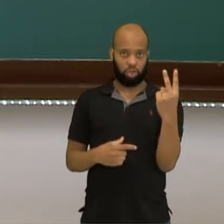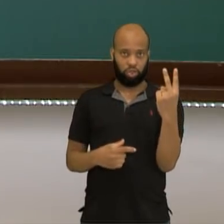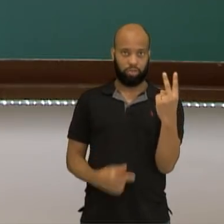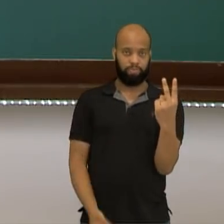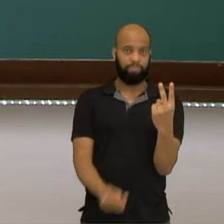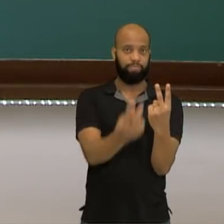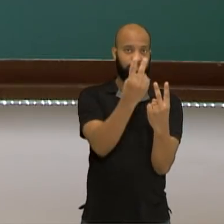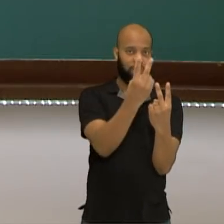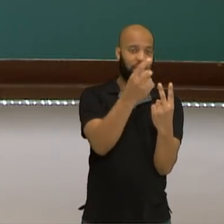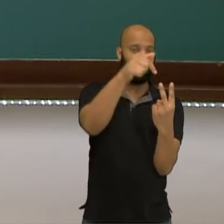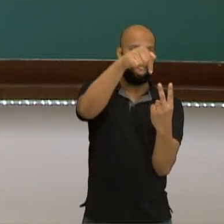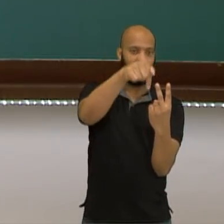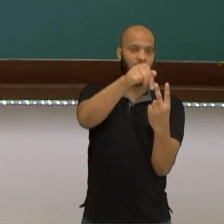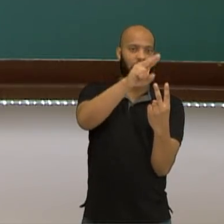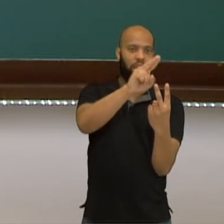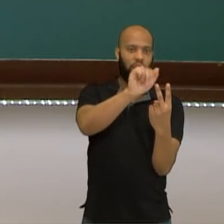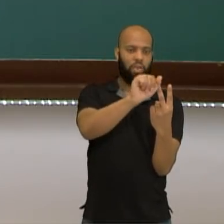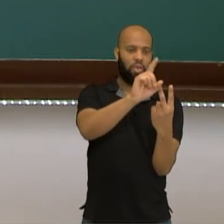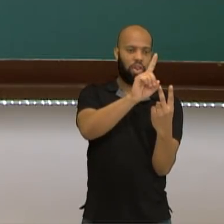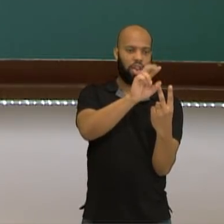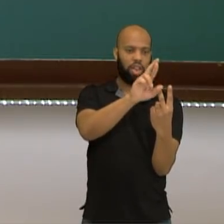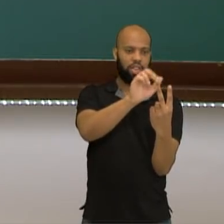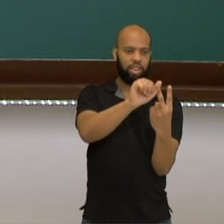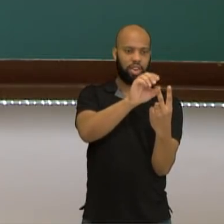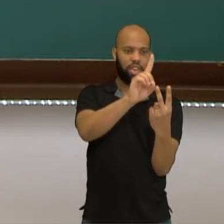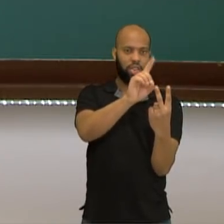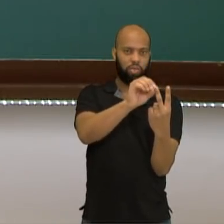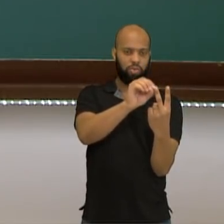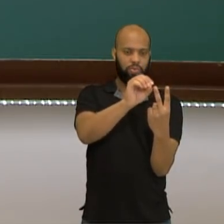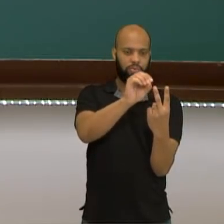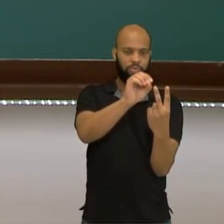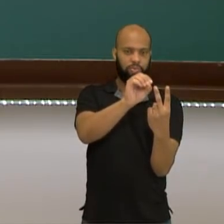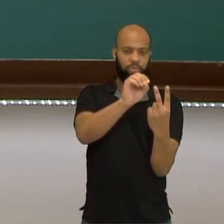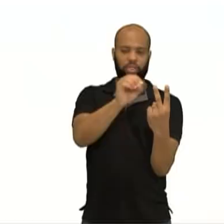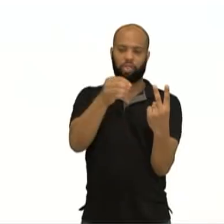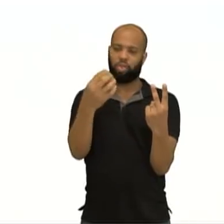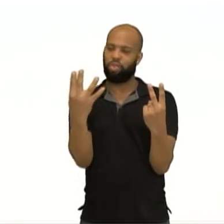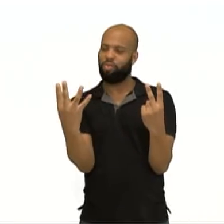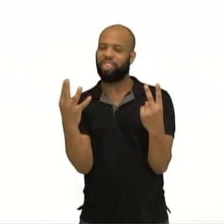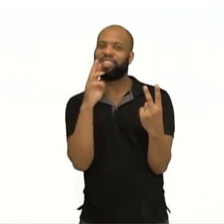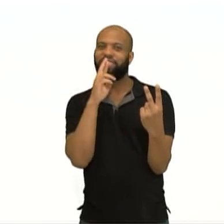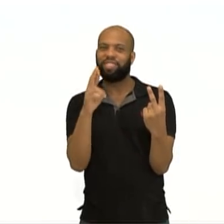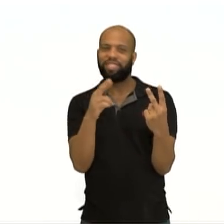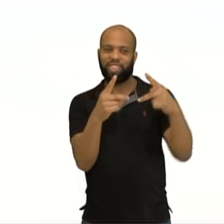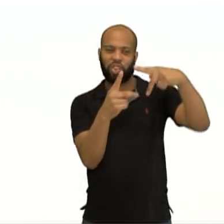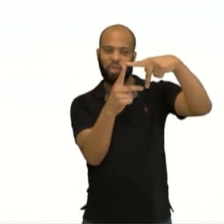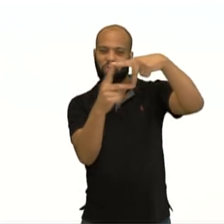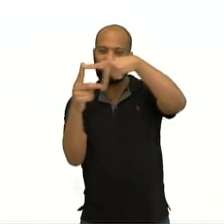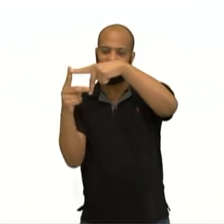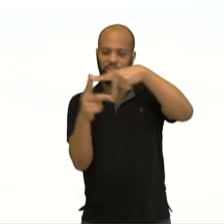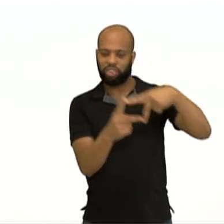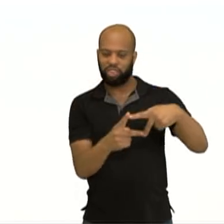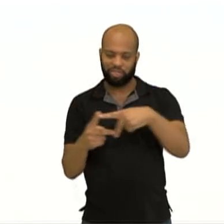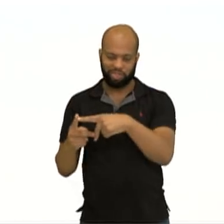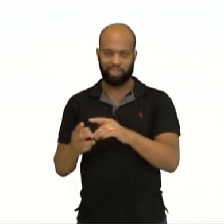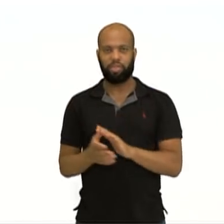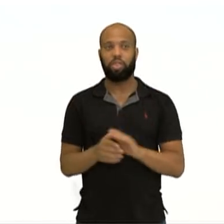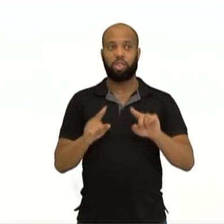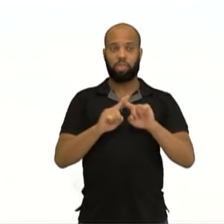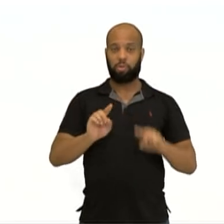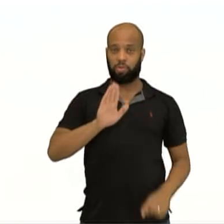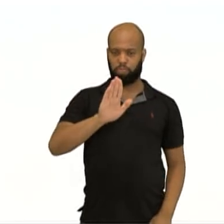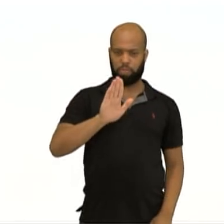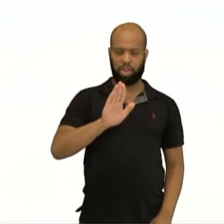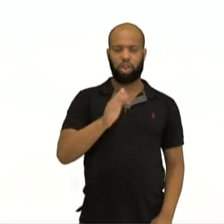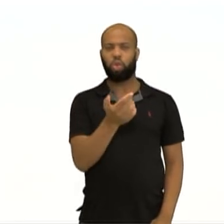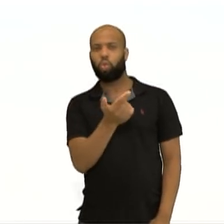quadrado, 4. Vão guardando isso daí, tá? Mas e aí? Qual seria o